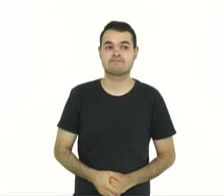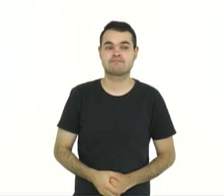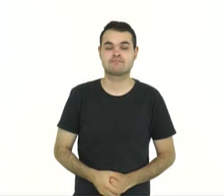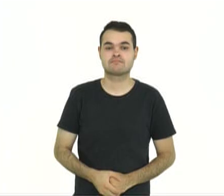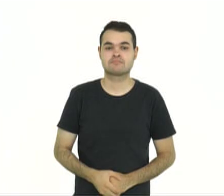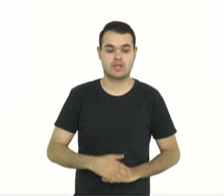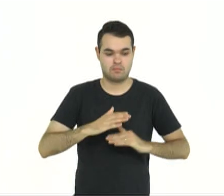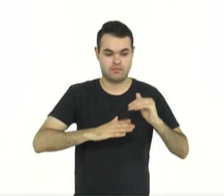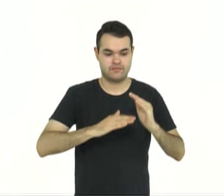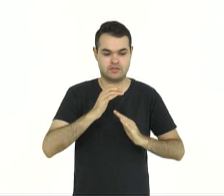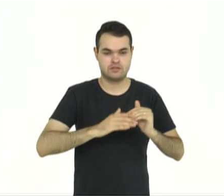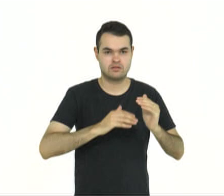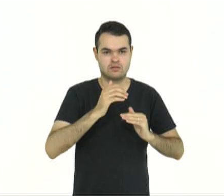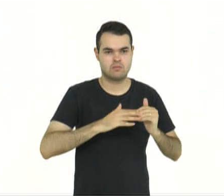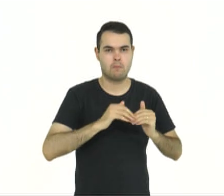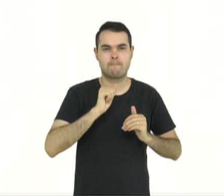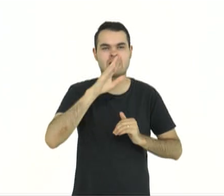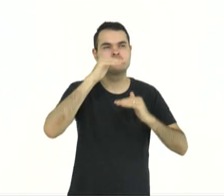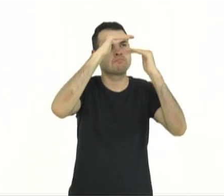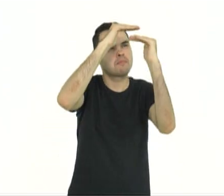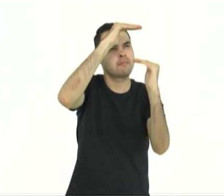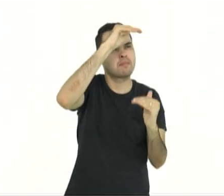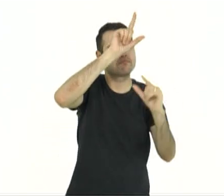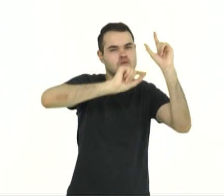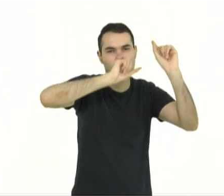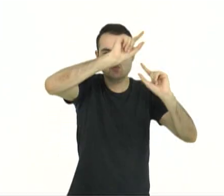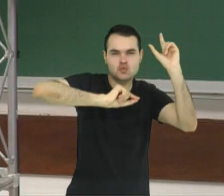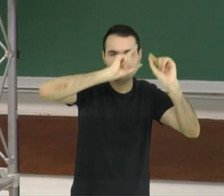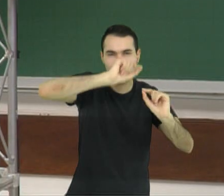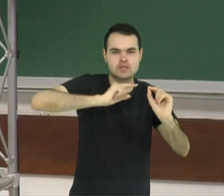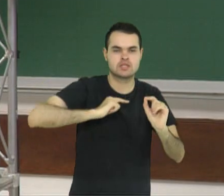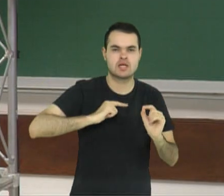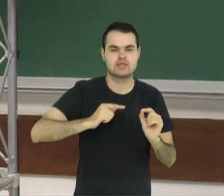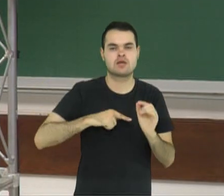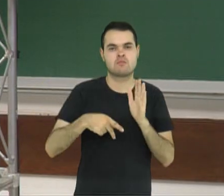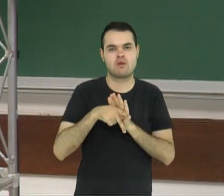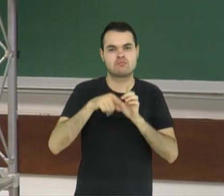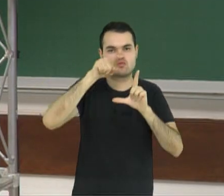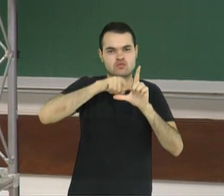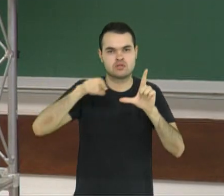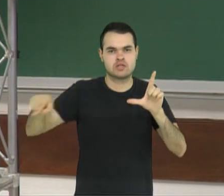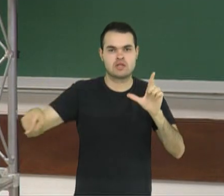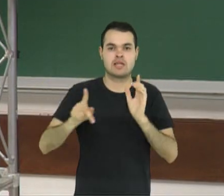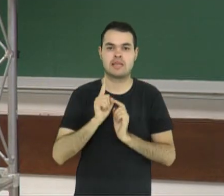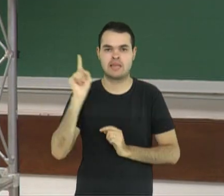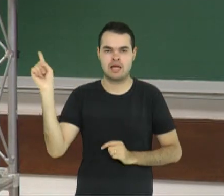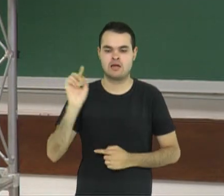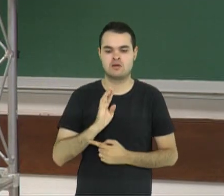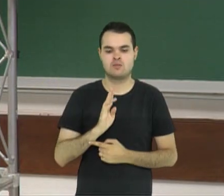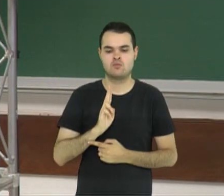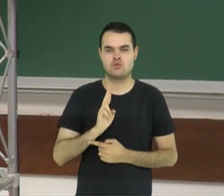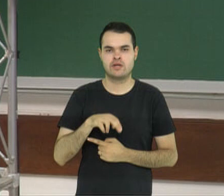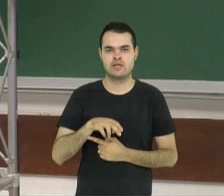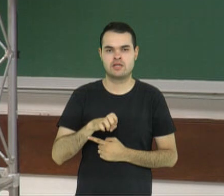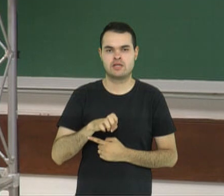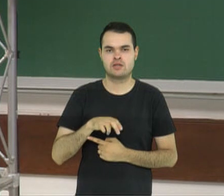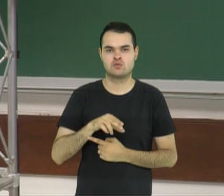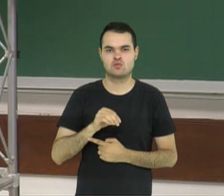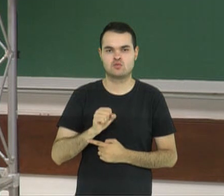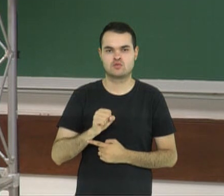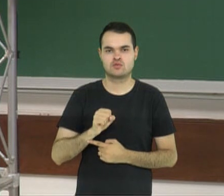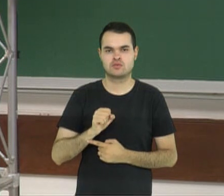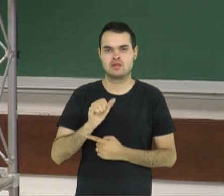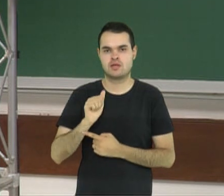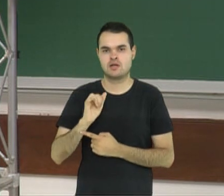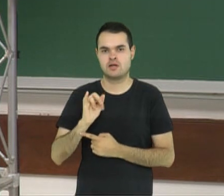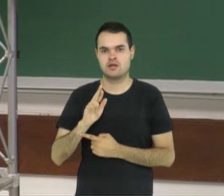Carreiras mais elegidas. Então, aqui a gente tem um gráfico da Universidade de Buenos Aires que vai falar sobre as carreiras que os